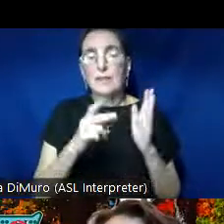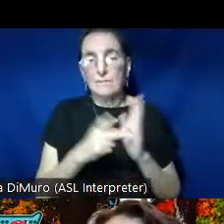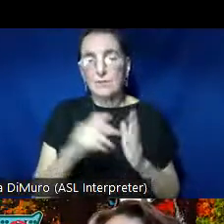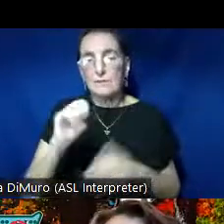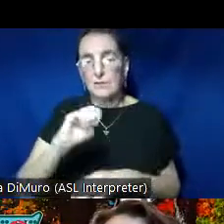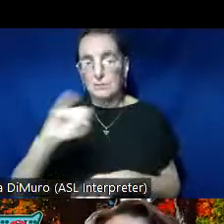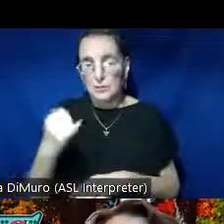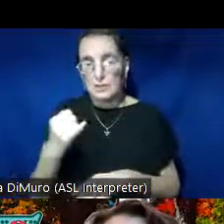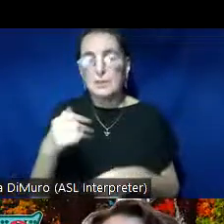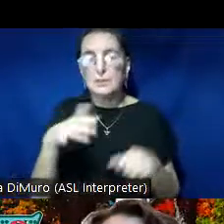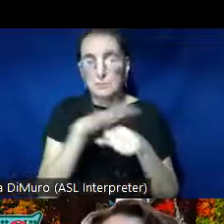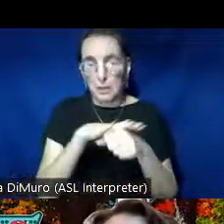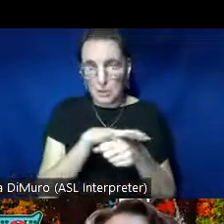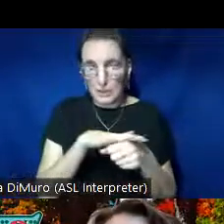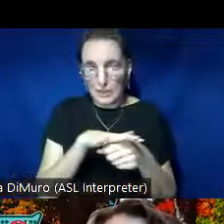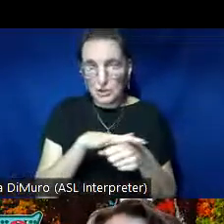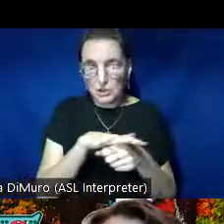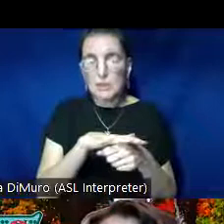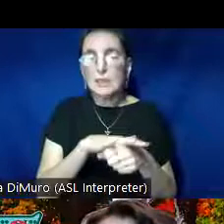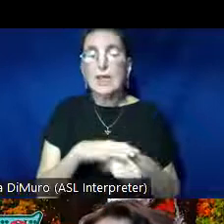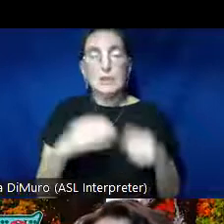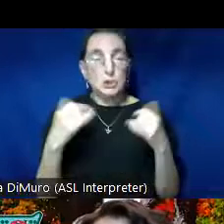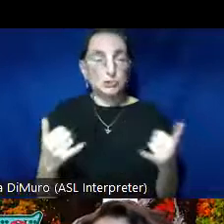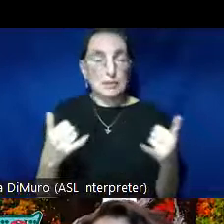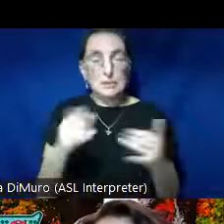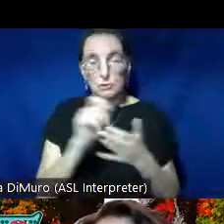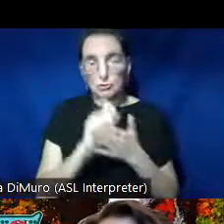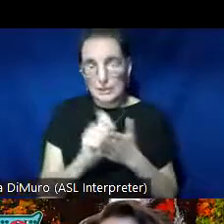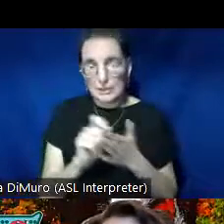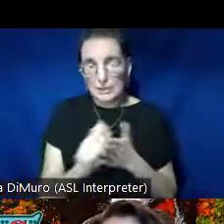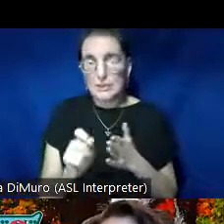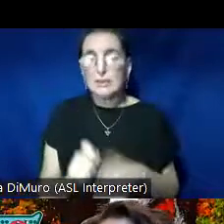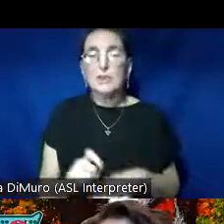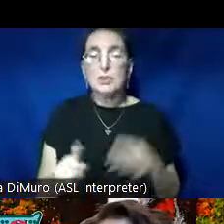suas agências? Definição de população